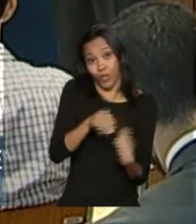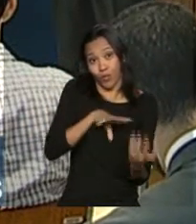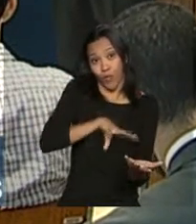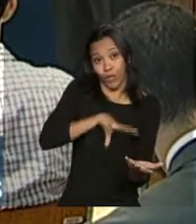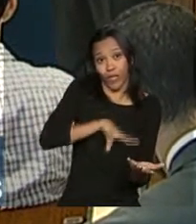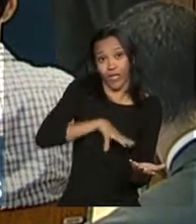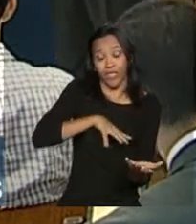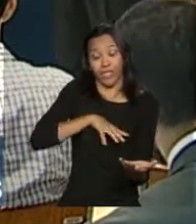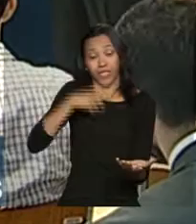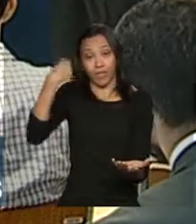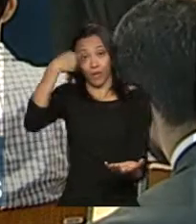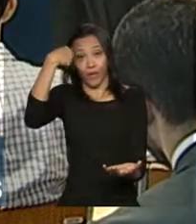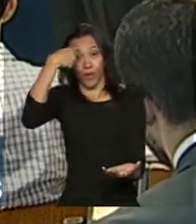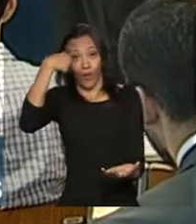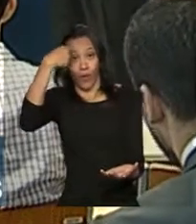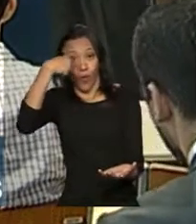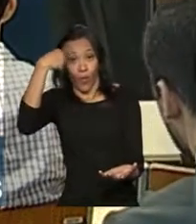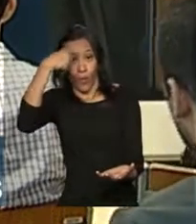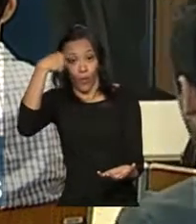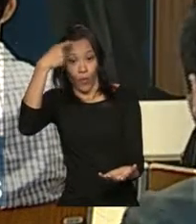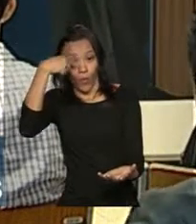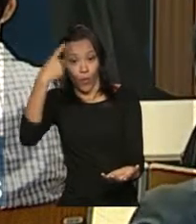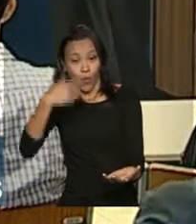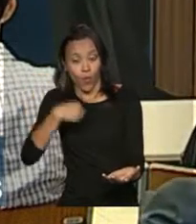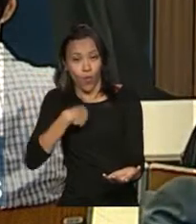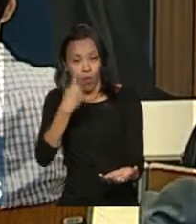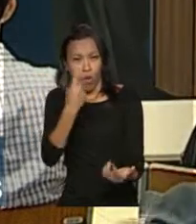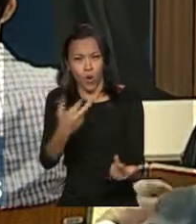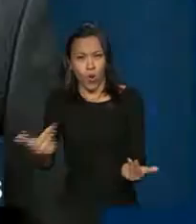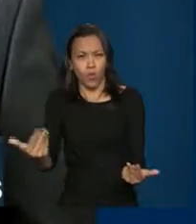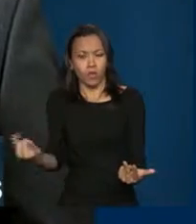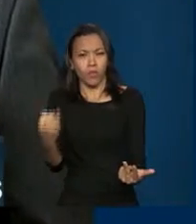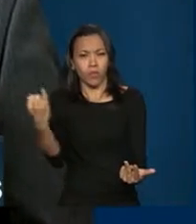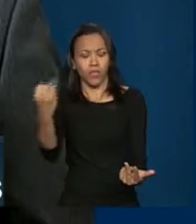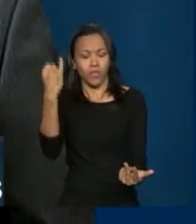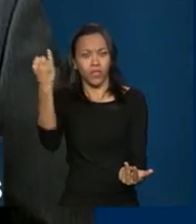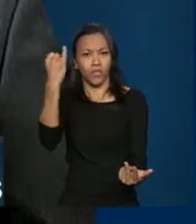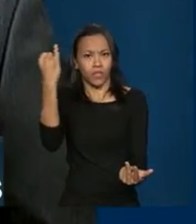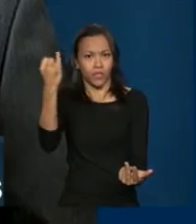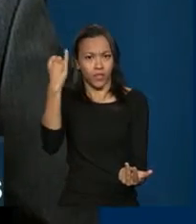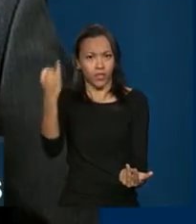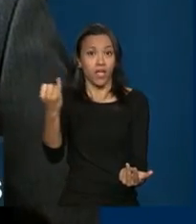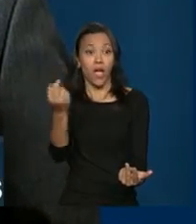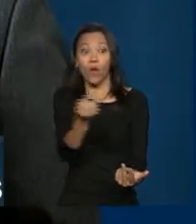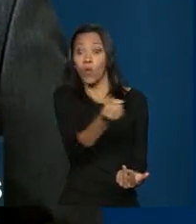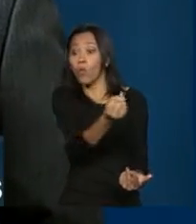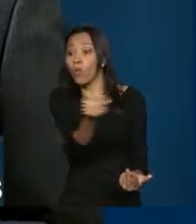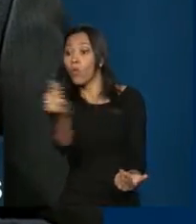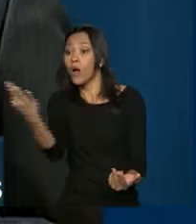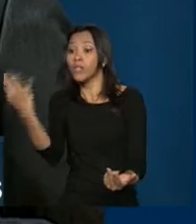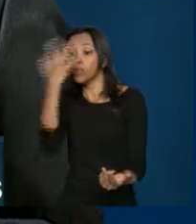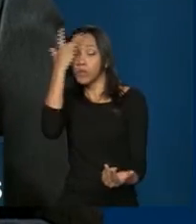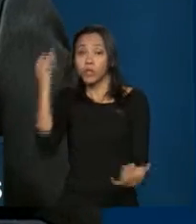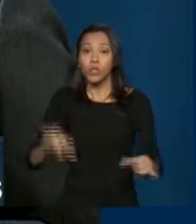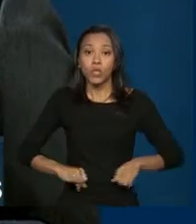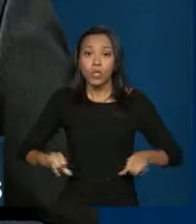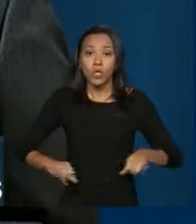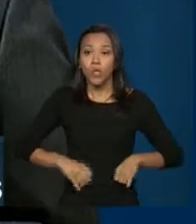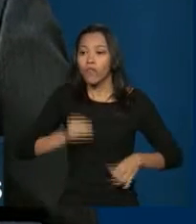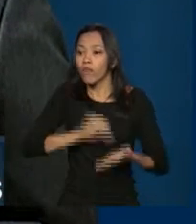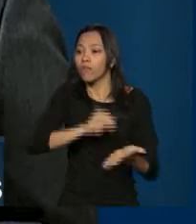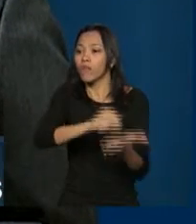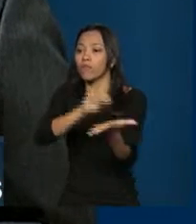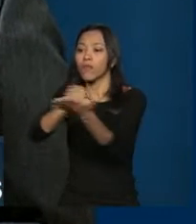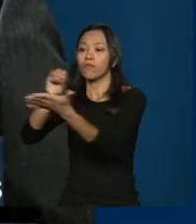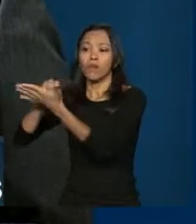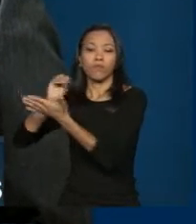eu procuro aclarar. Mas uma questão importante é que a quantidade de vítimas não identificadas não é a mesma